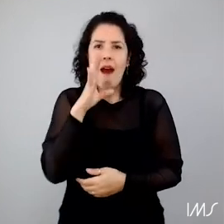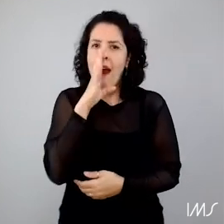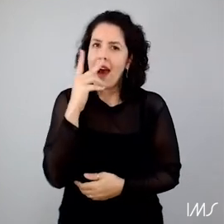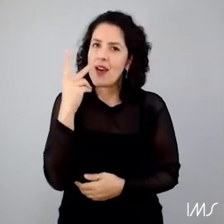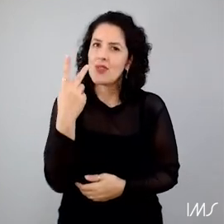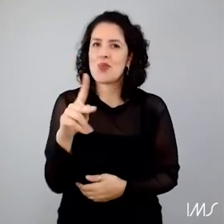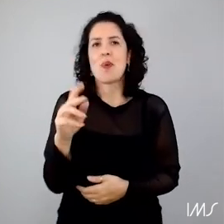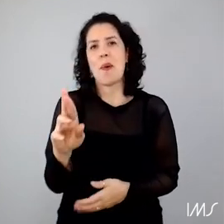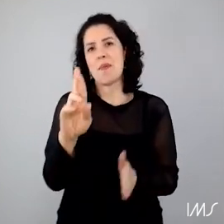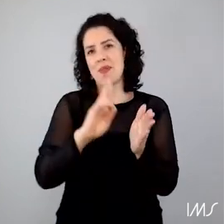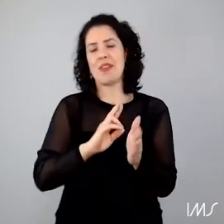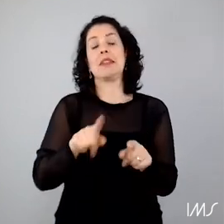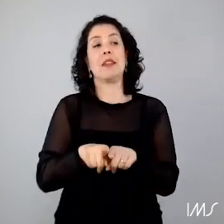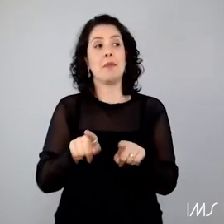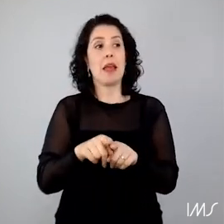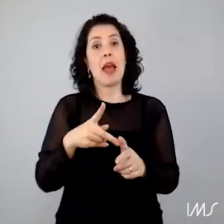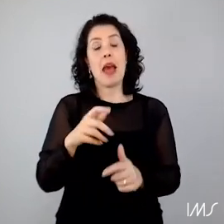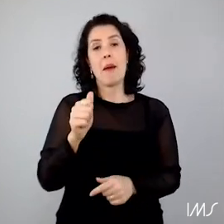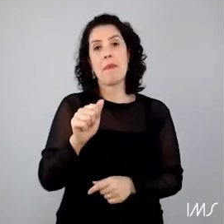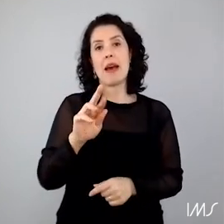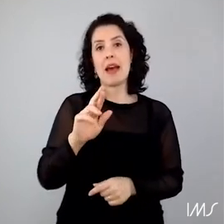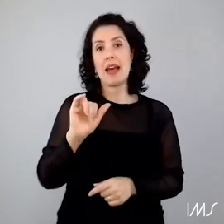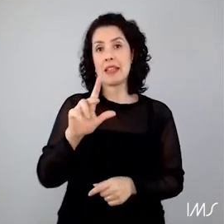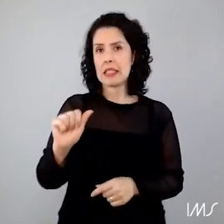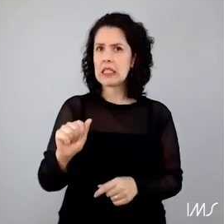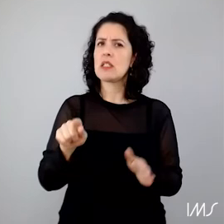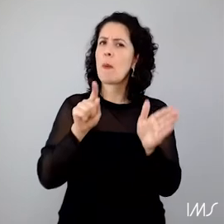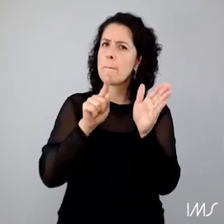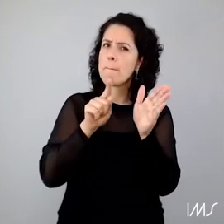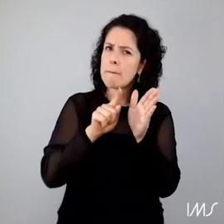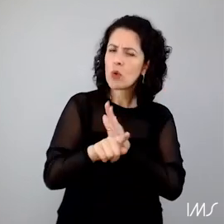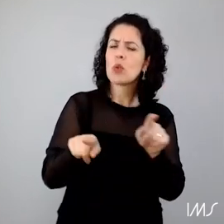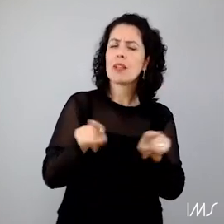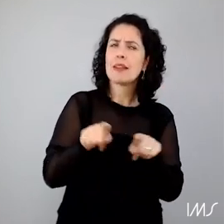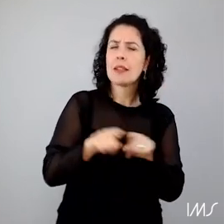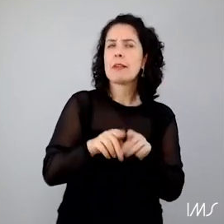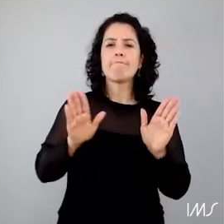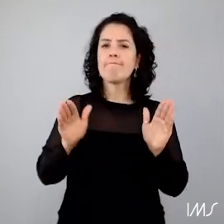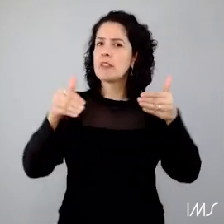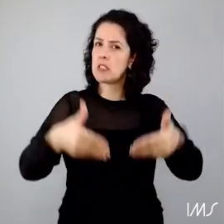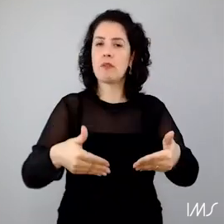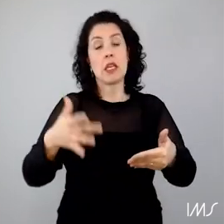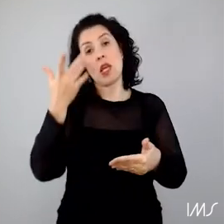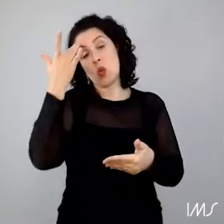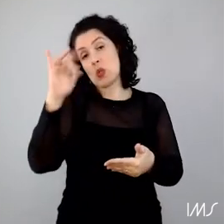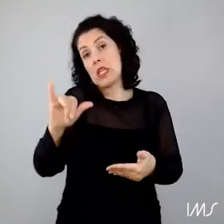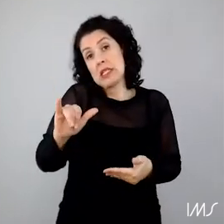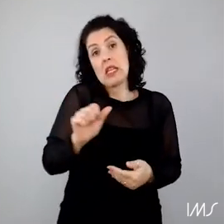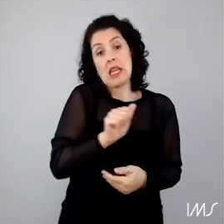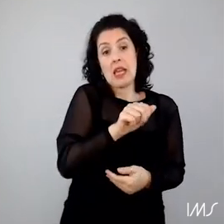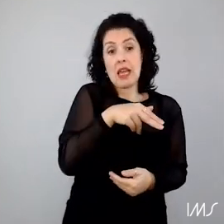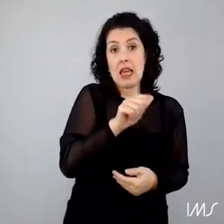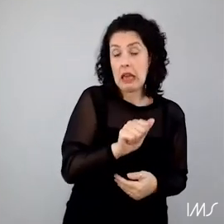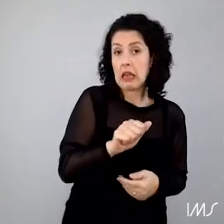Não sei se a força-tarefa aqui, inclusive a Eliana, pode responder, porque eu realmente não saberia responder. Ela pergunta sobre a carta de Flusser